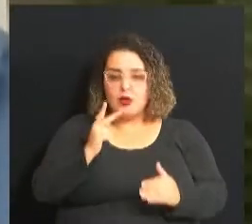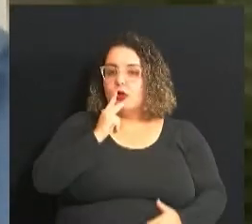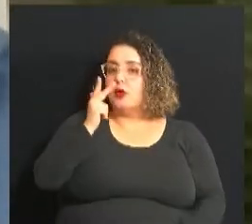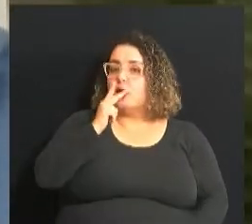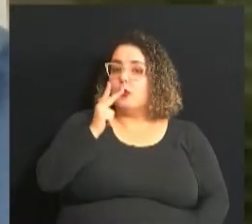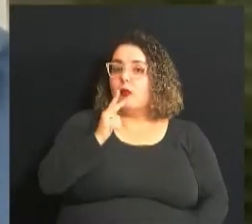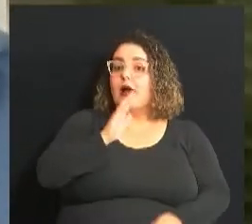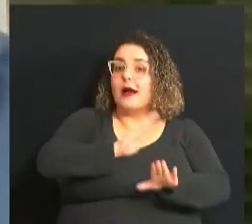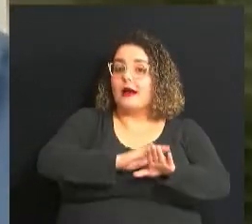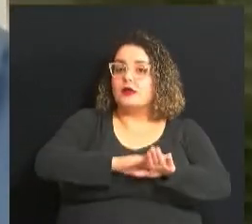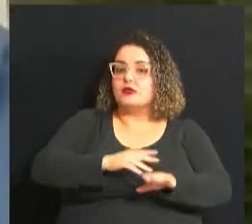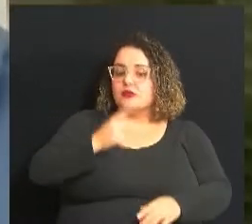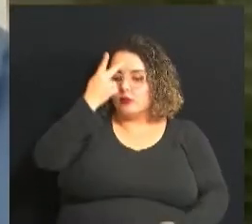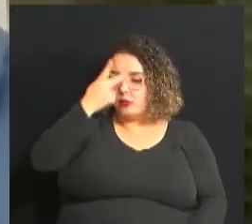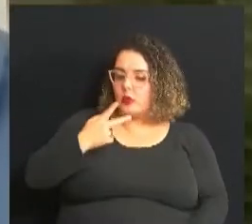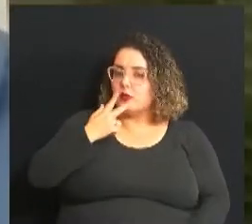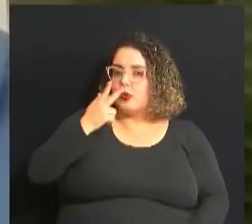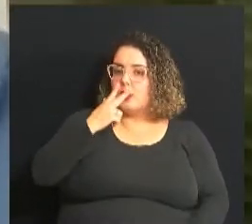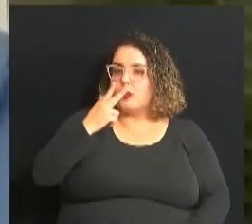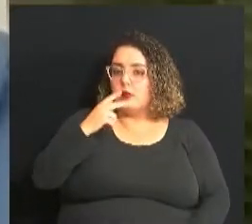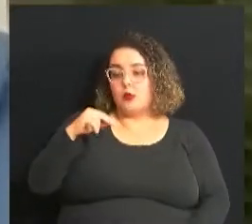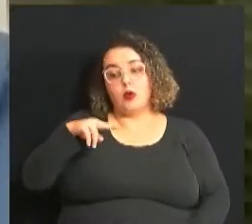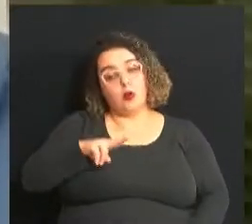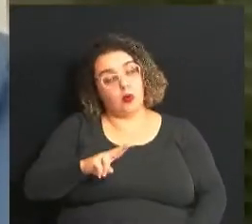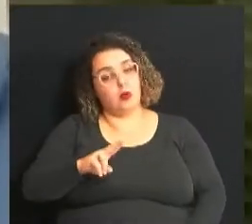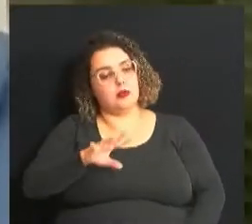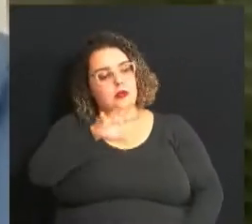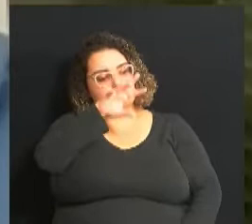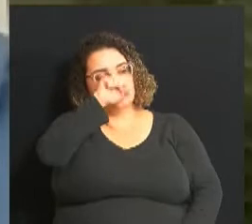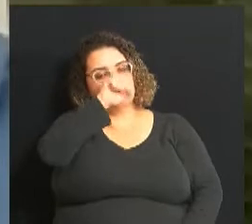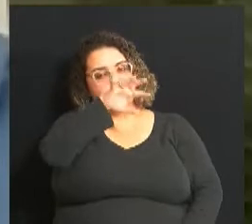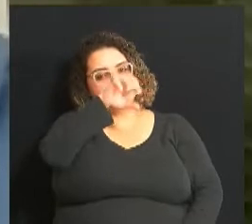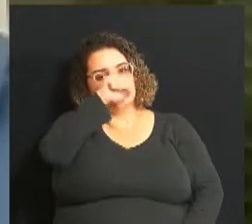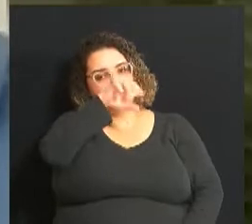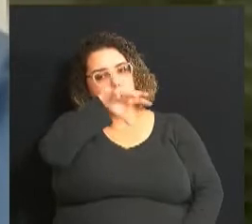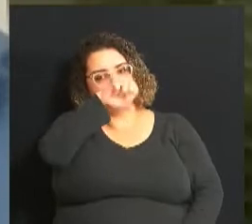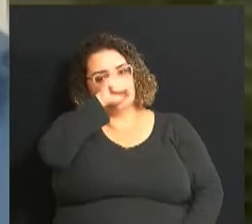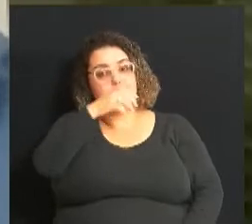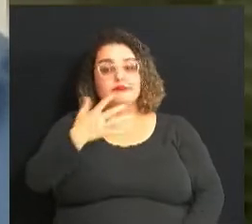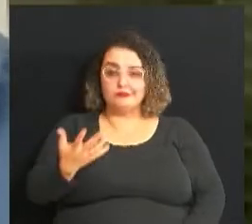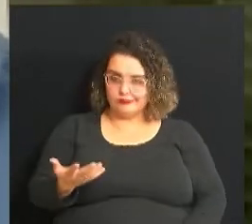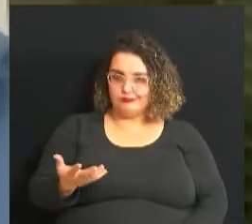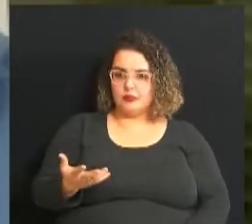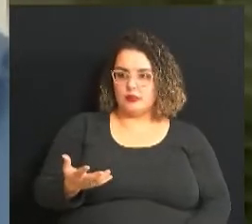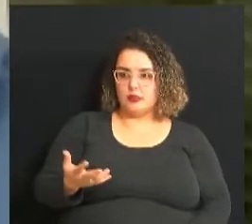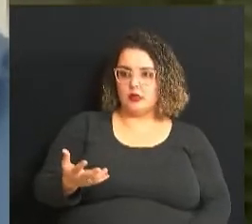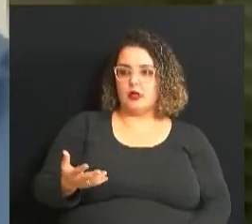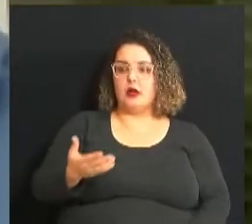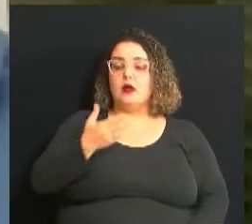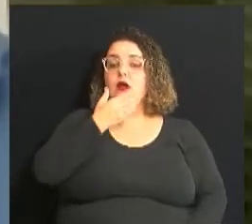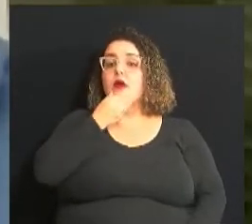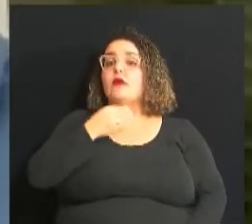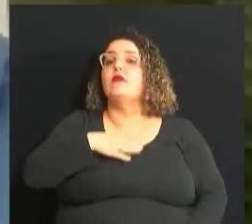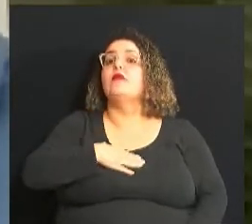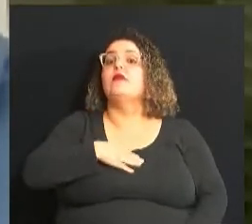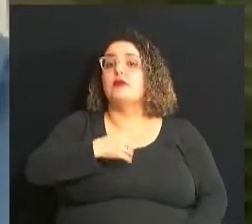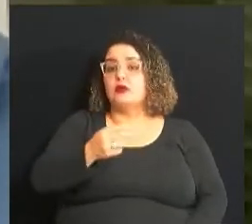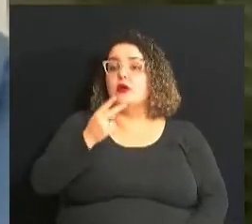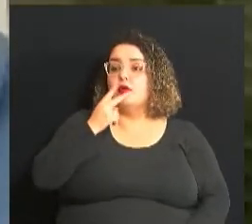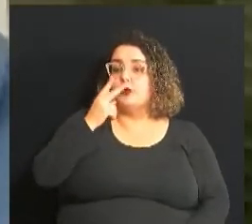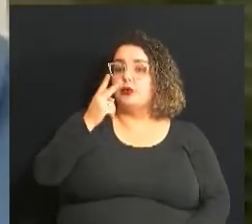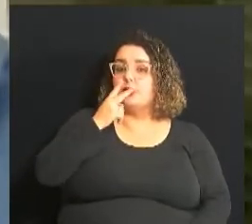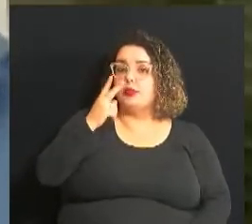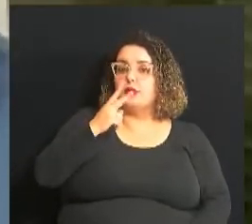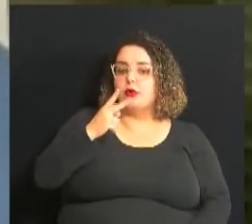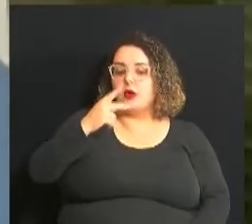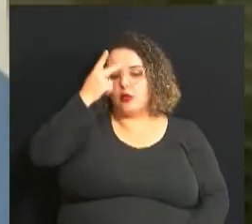é infrequente nós termos casos de filhos de fumantes inveterados. O filho não é fumante,